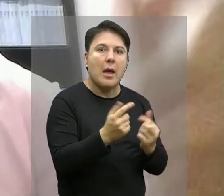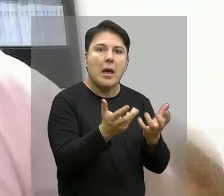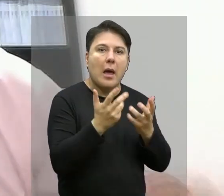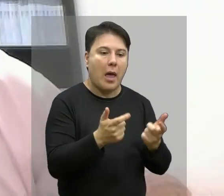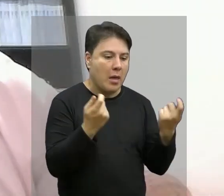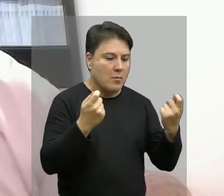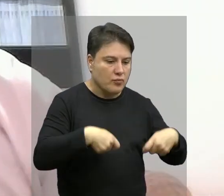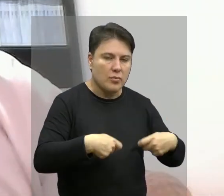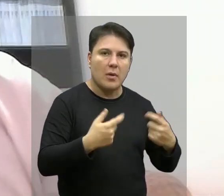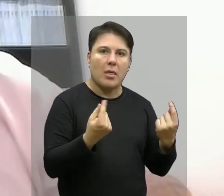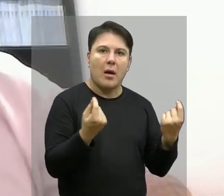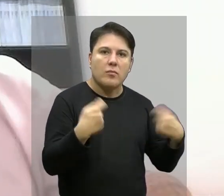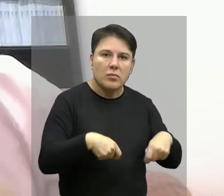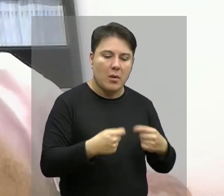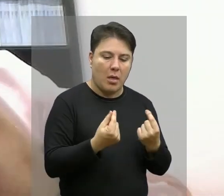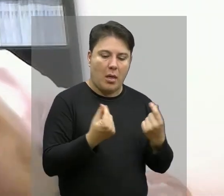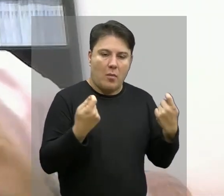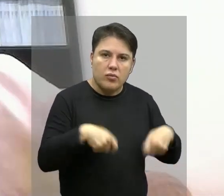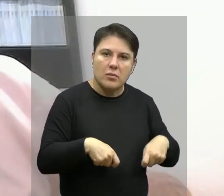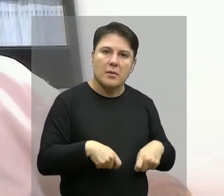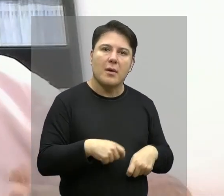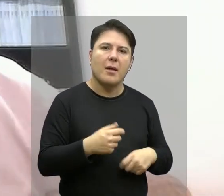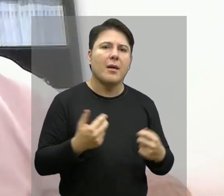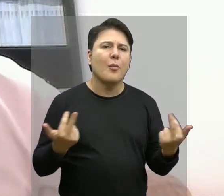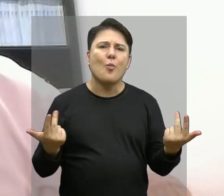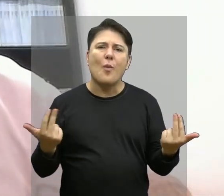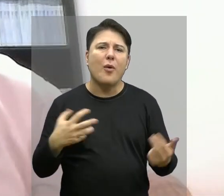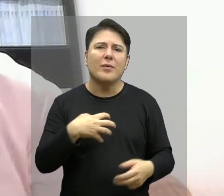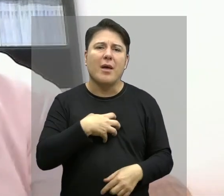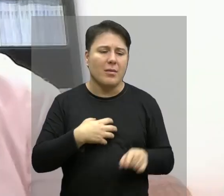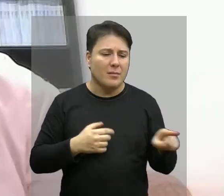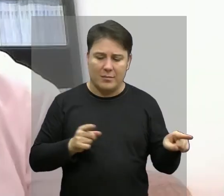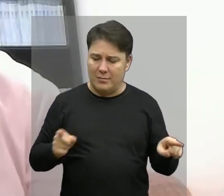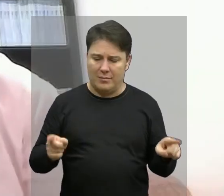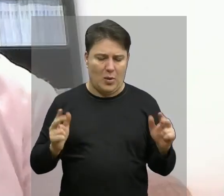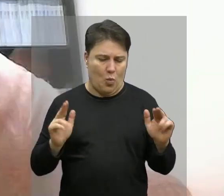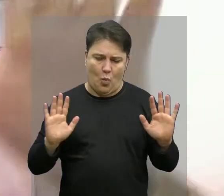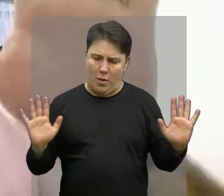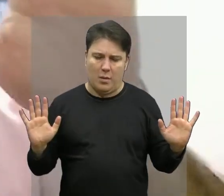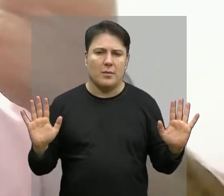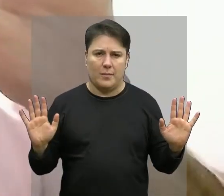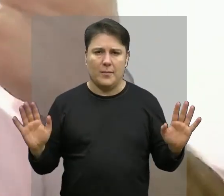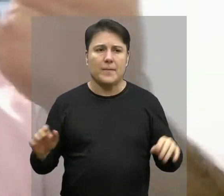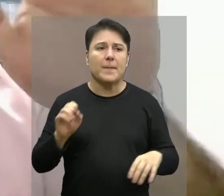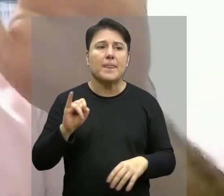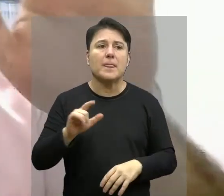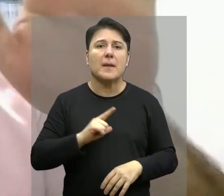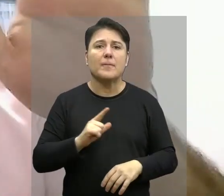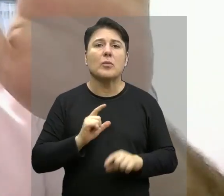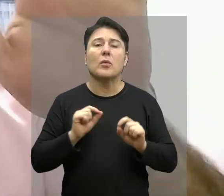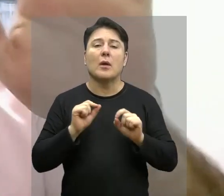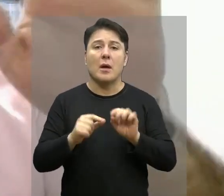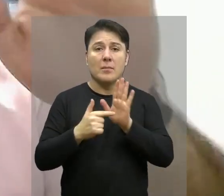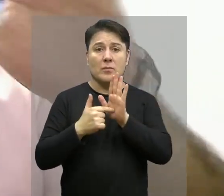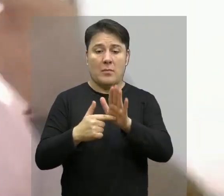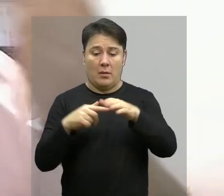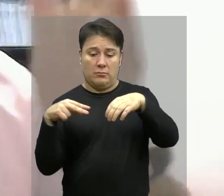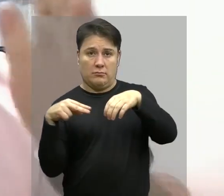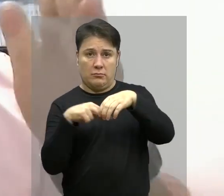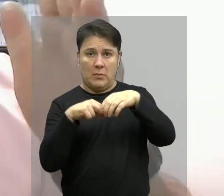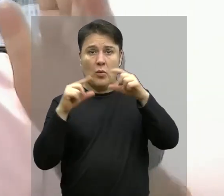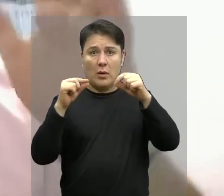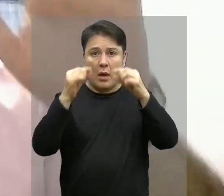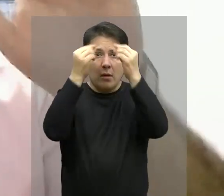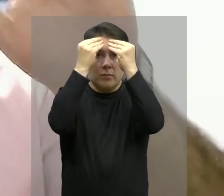para poder fazer uma aposta. Então, é a mesma, não tem o que tirar nem pôr. Se a gente colocasse aqui ressonância magnética,